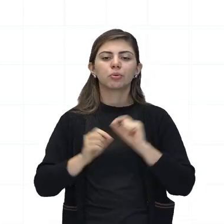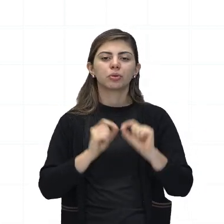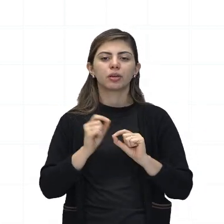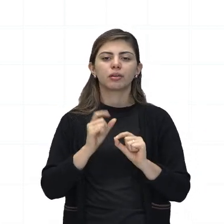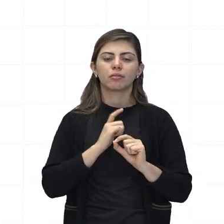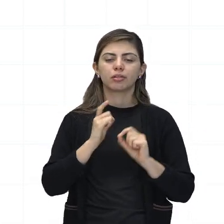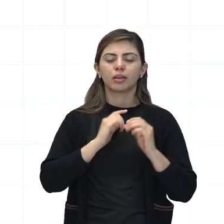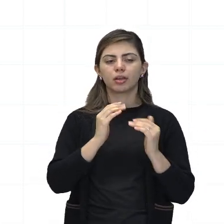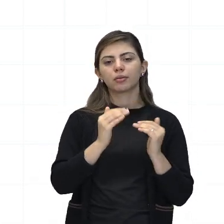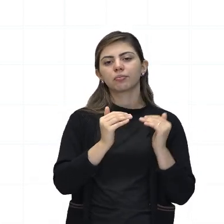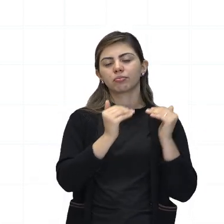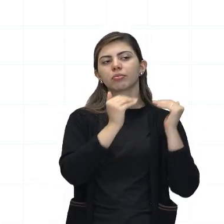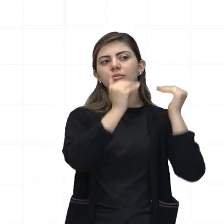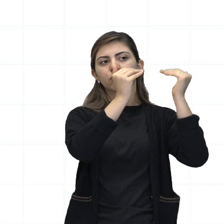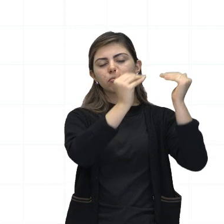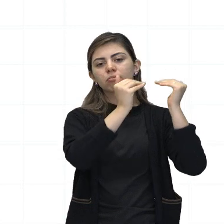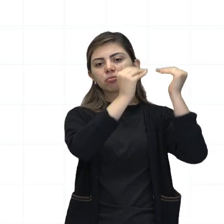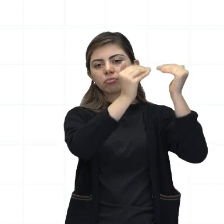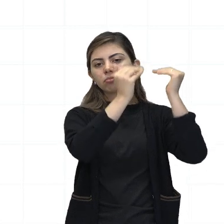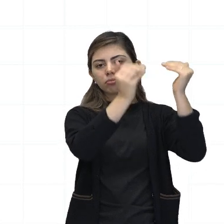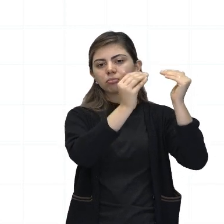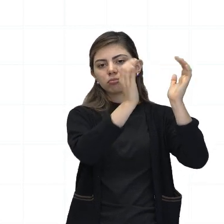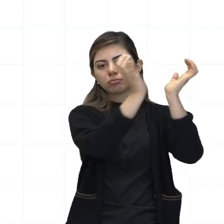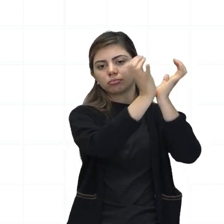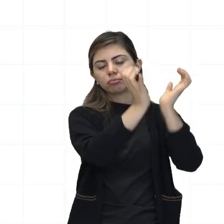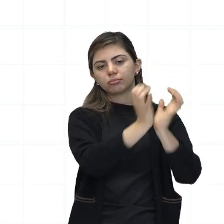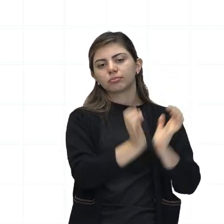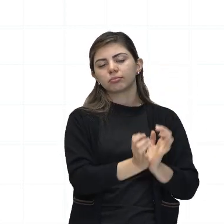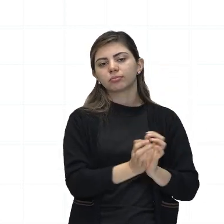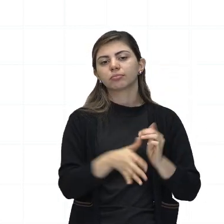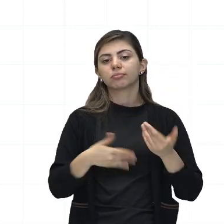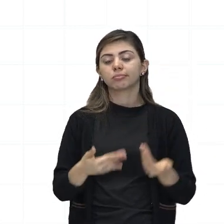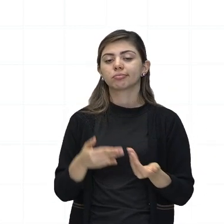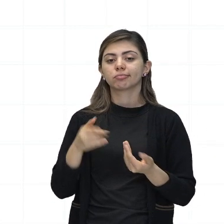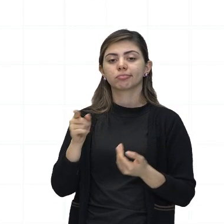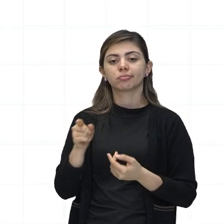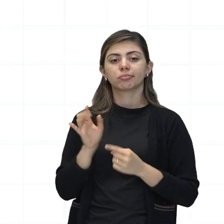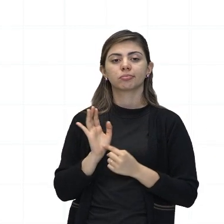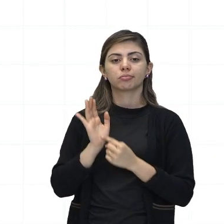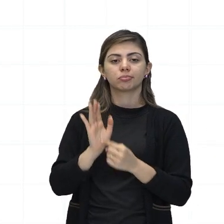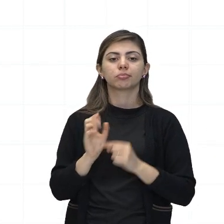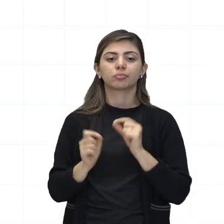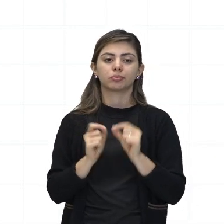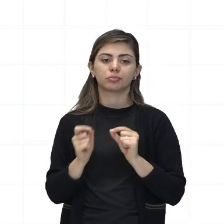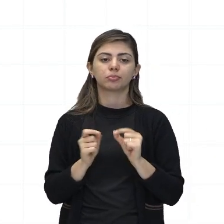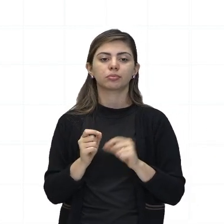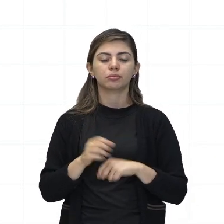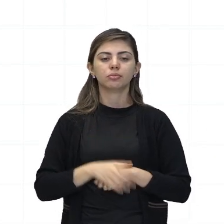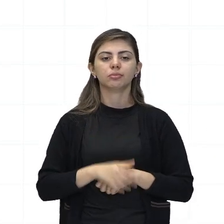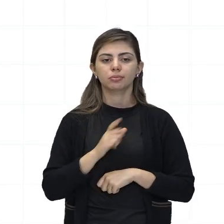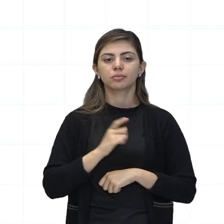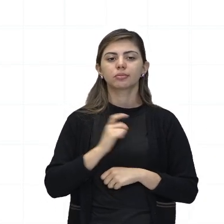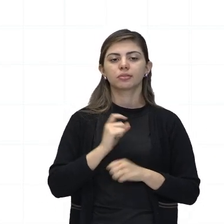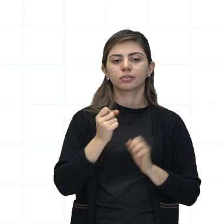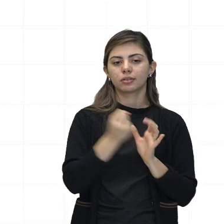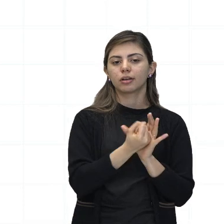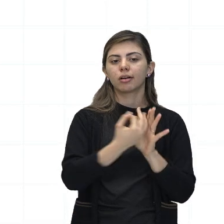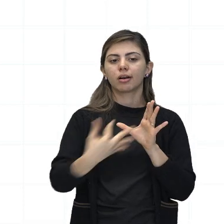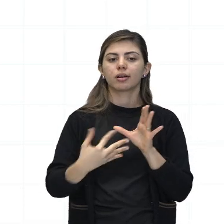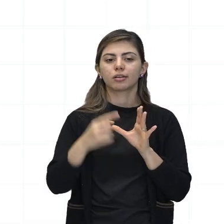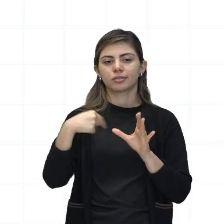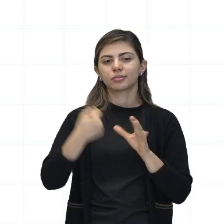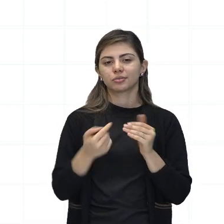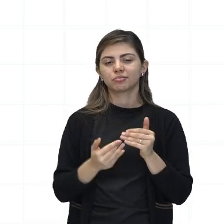categorias hierárquicas. E aí, Linneu apresentou todas essas categorias que nós estamos